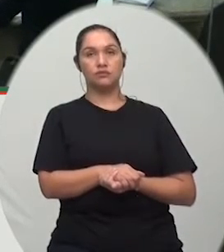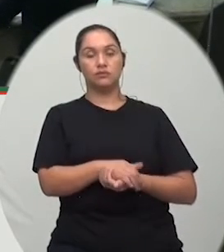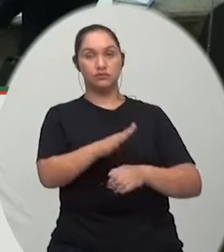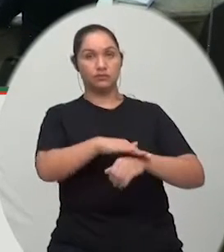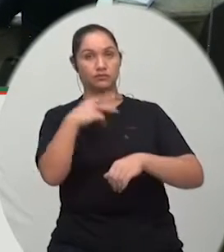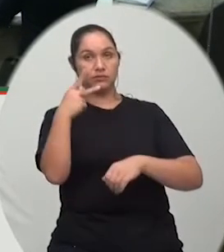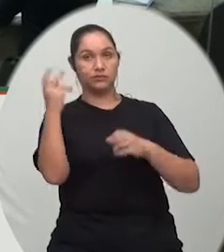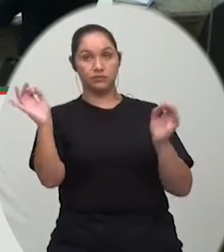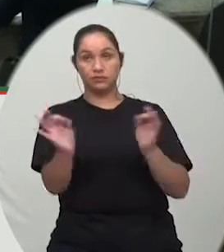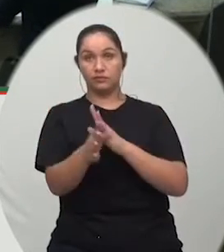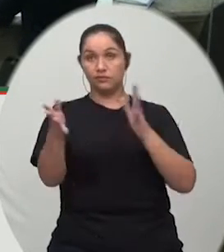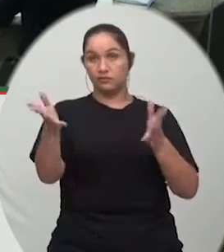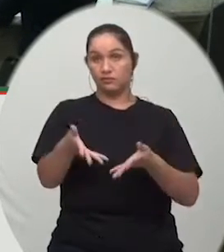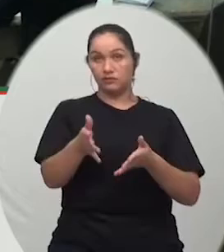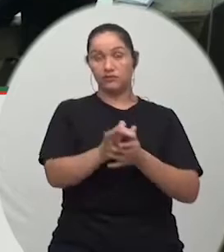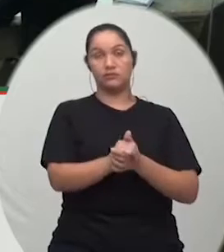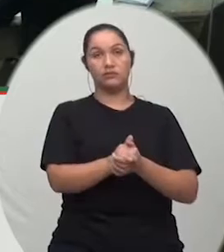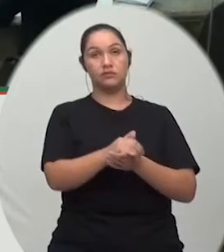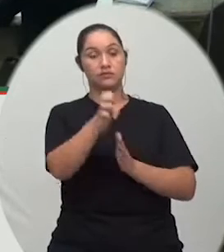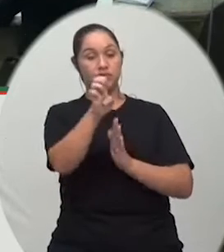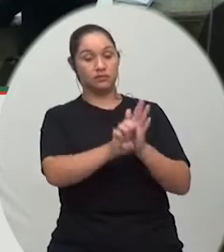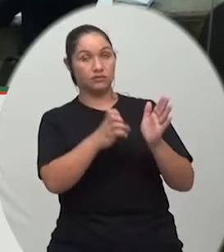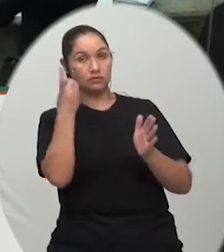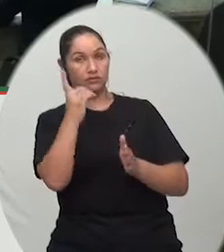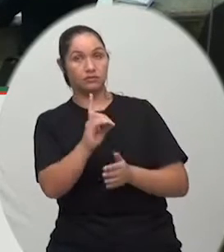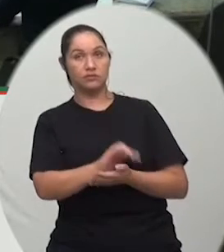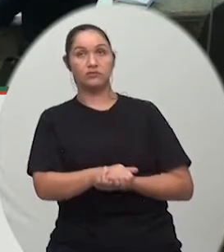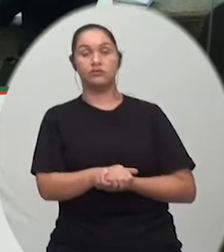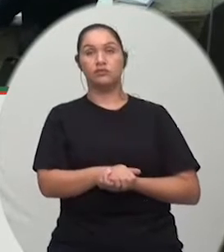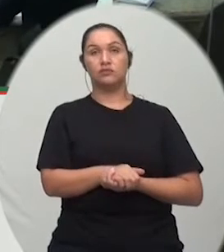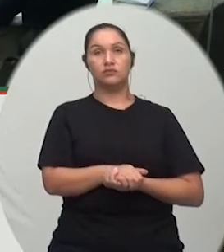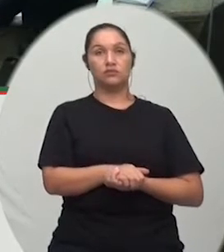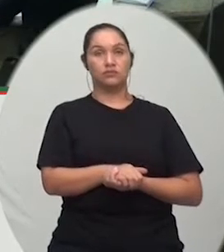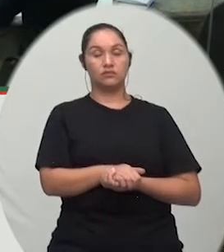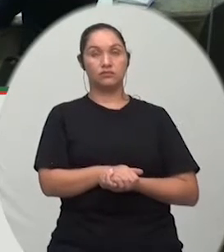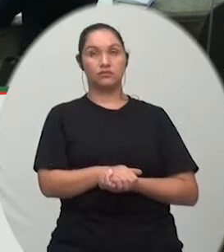Terminado o horário político, passamos agora para o grande expediente.